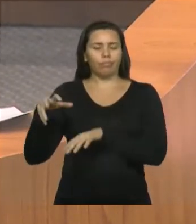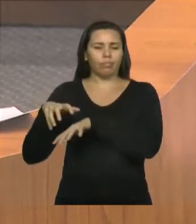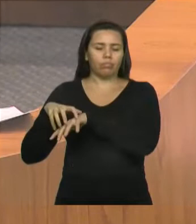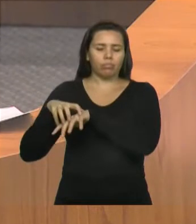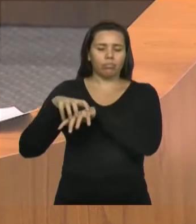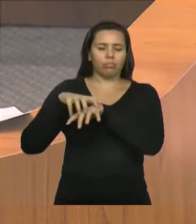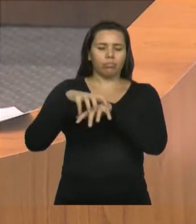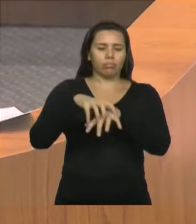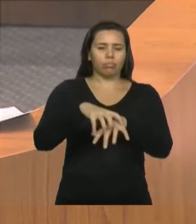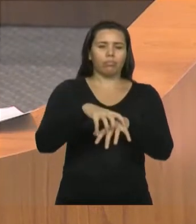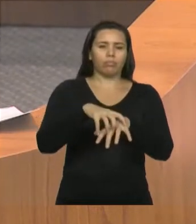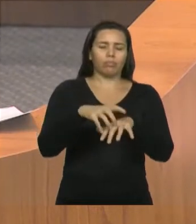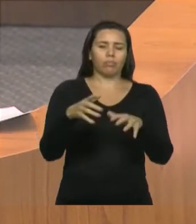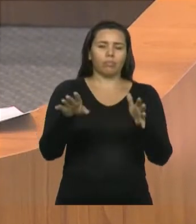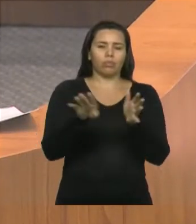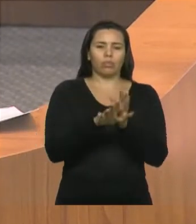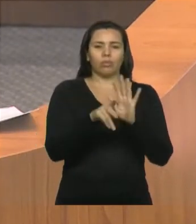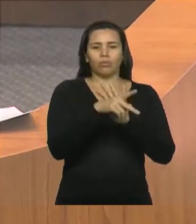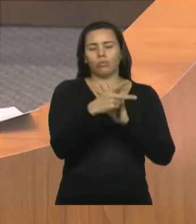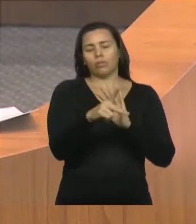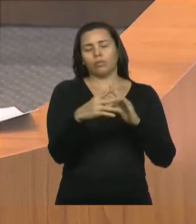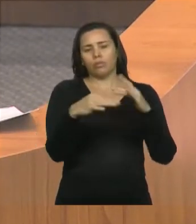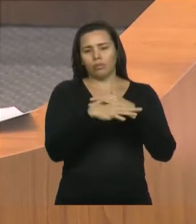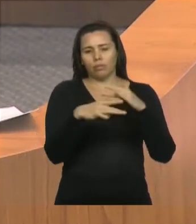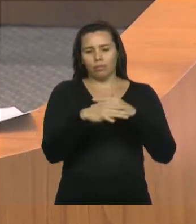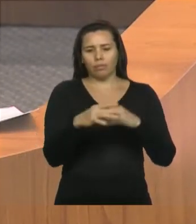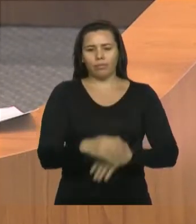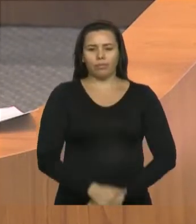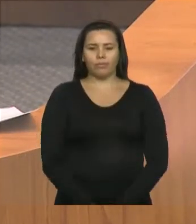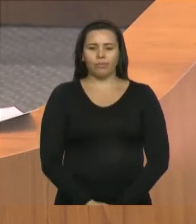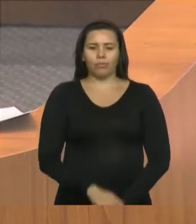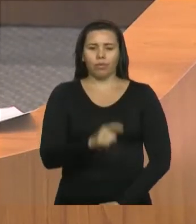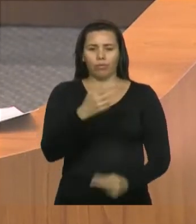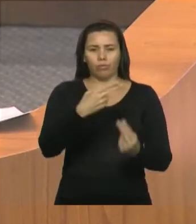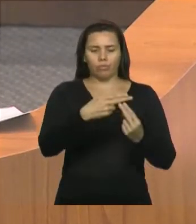Tive vários momentos com o seu Napoleão, momentos de muita aprendizagem,